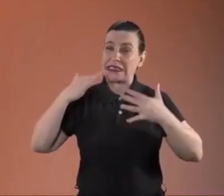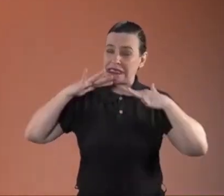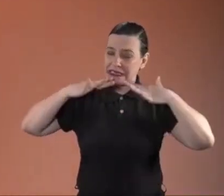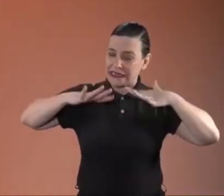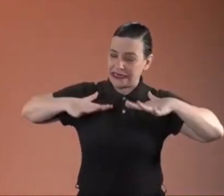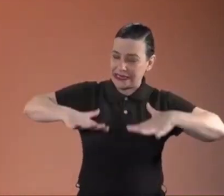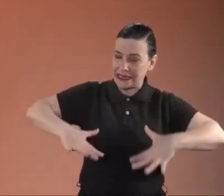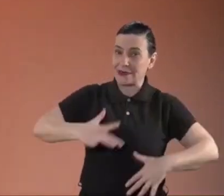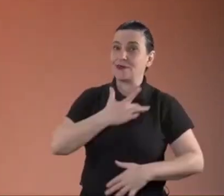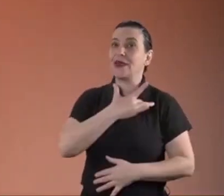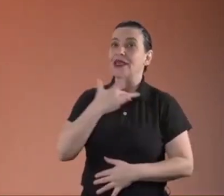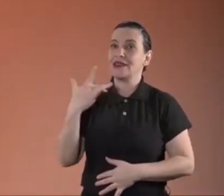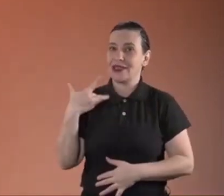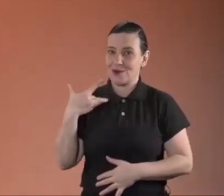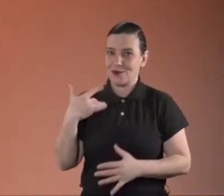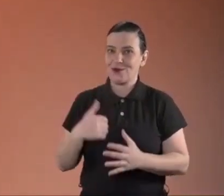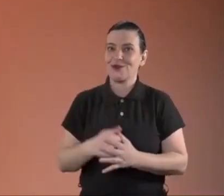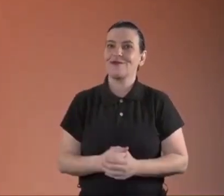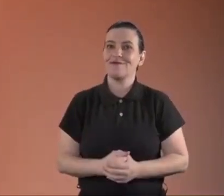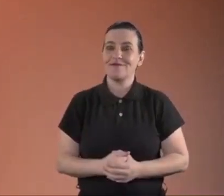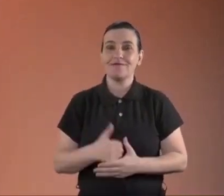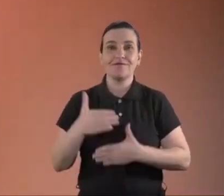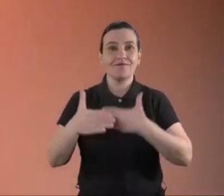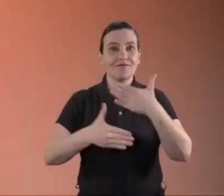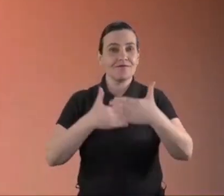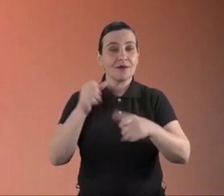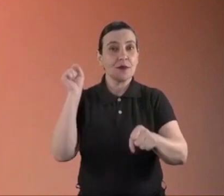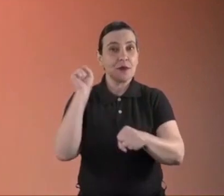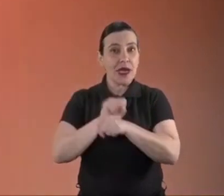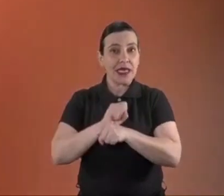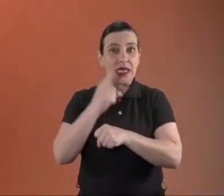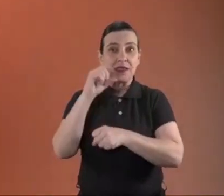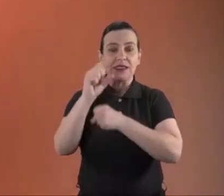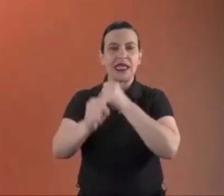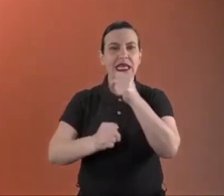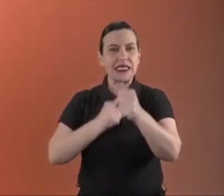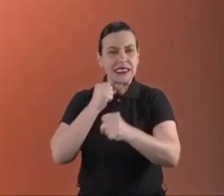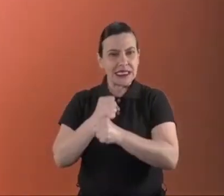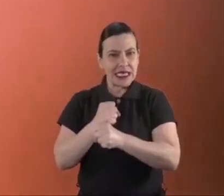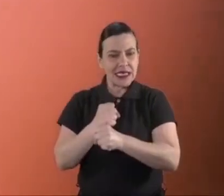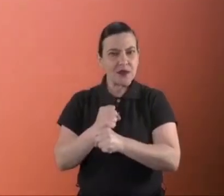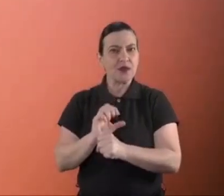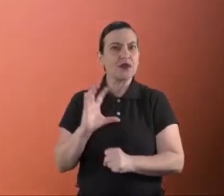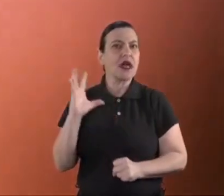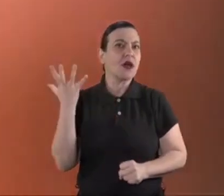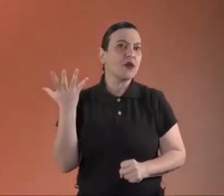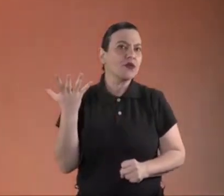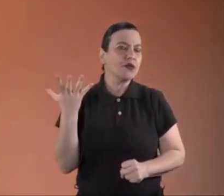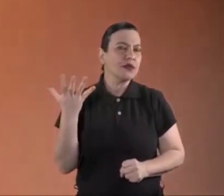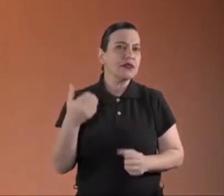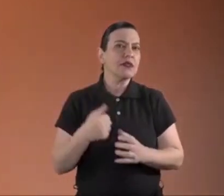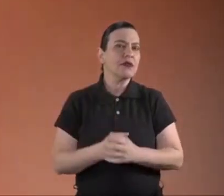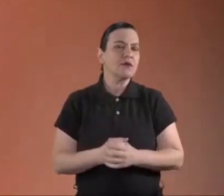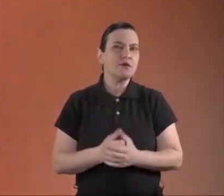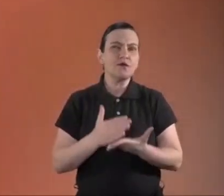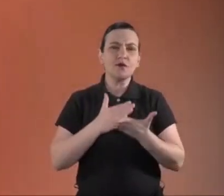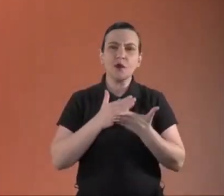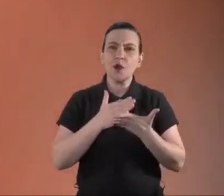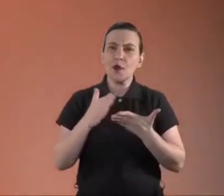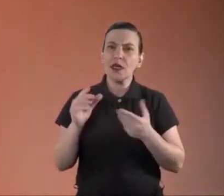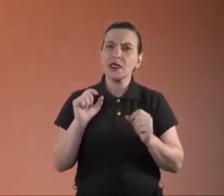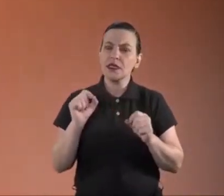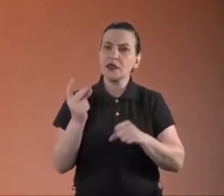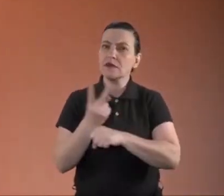minha saúde. E depois de ter parado 10 anos, mais ou menos, eu comecei